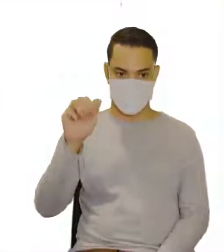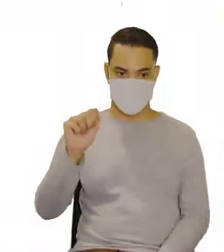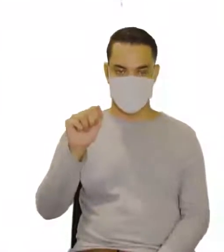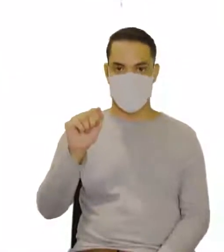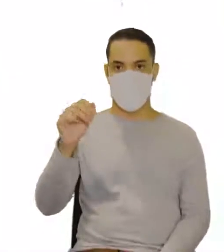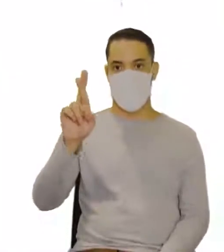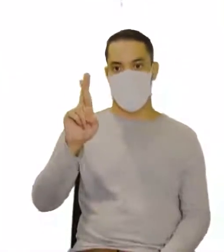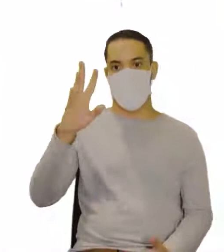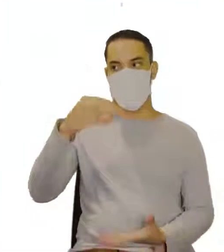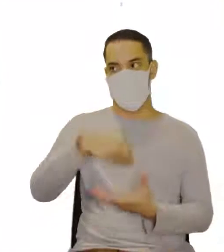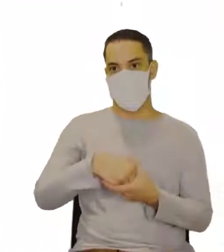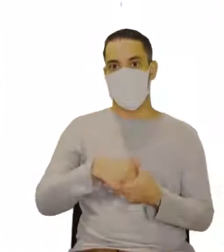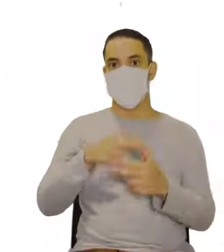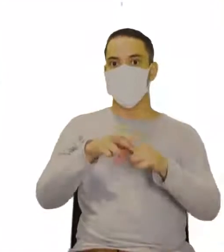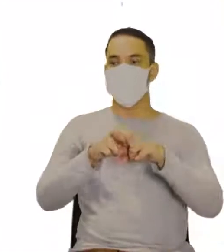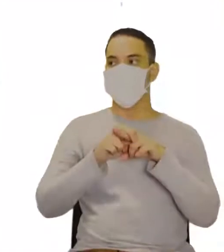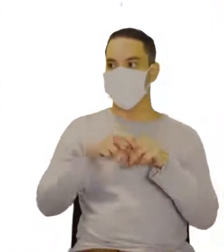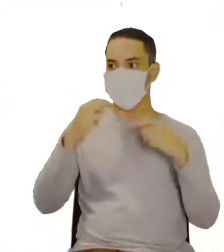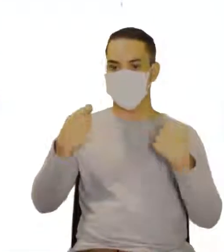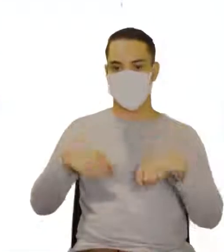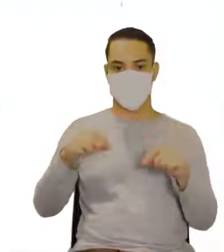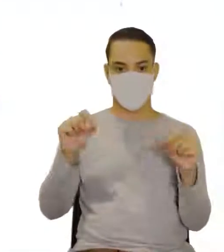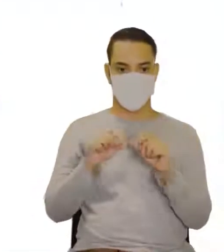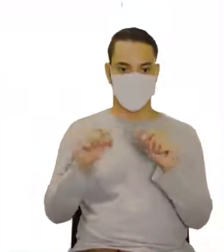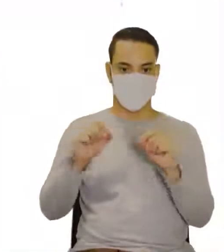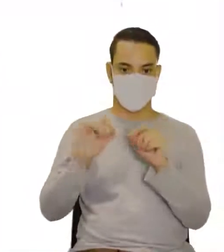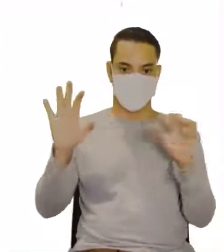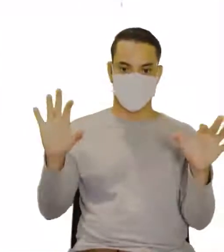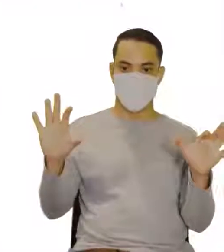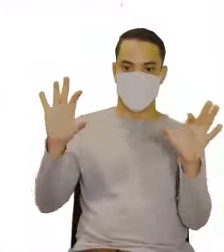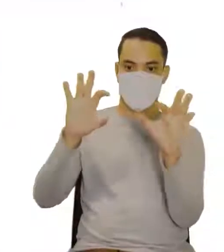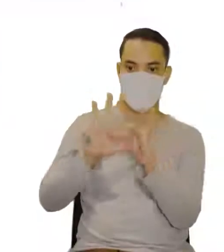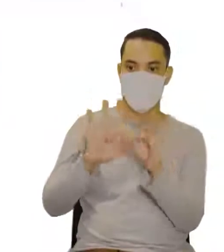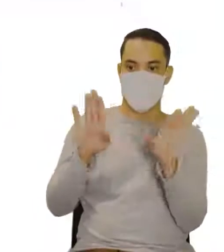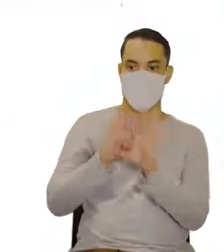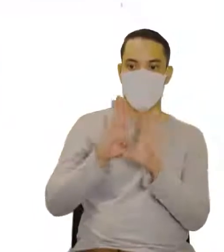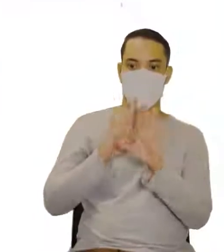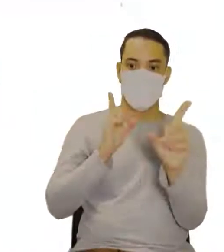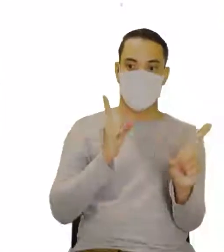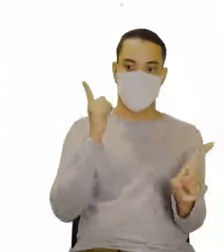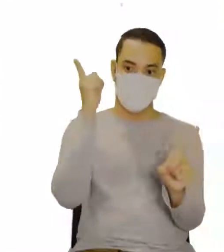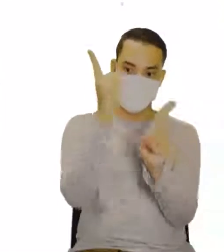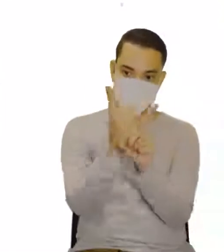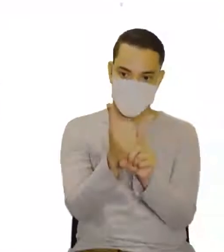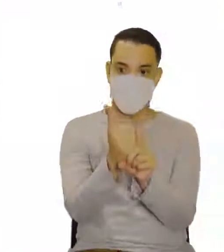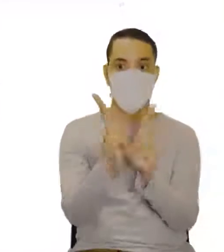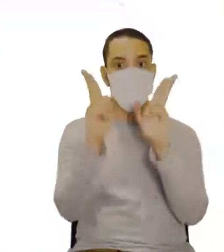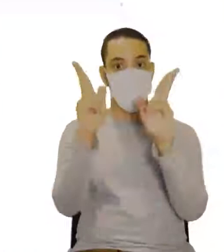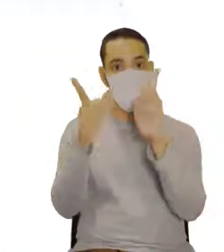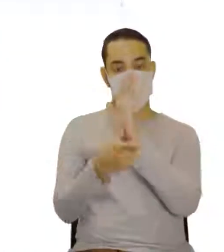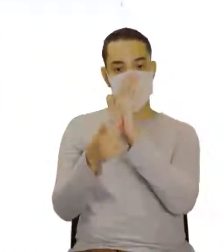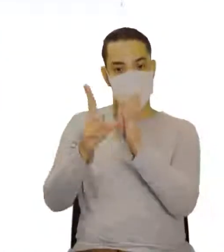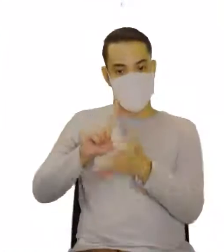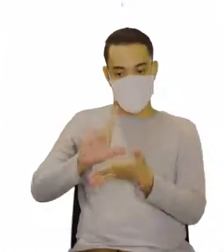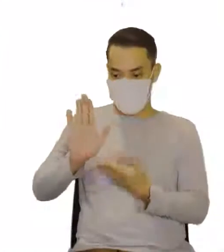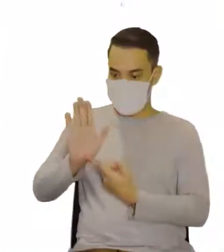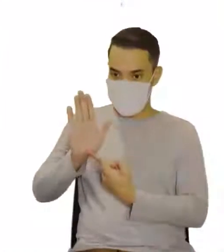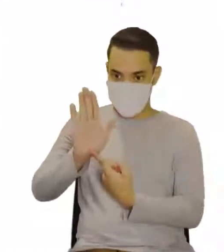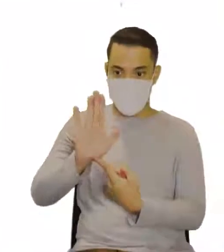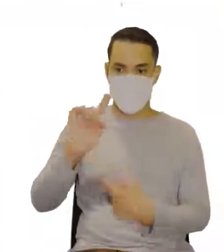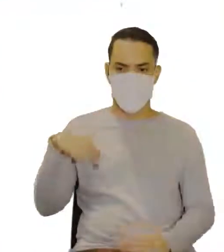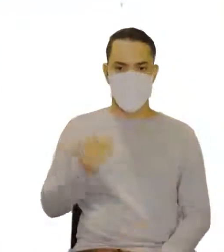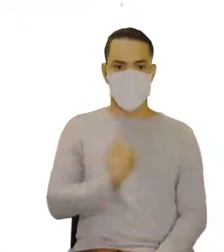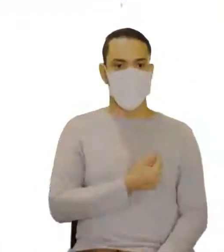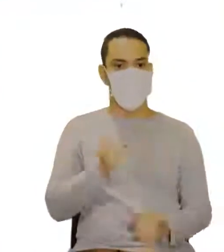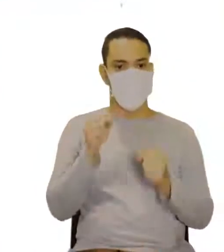seja, nós podemos fazer a associação e encontrar, da mesma maneira que nos resistores, a gente